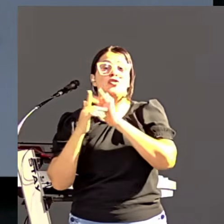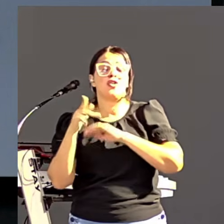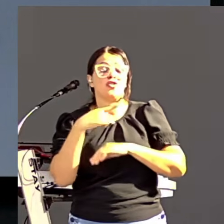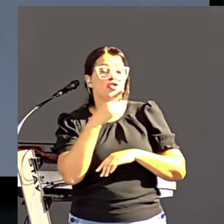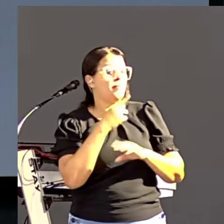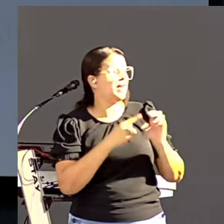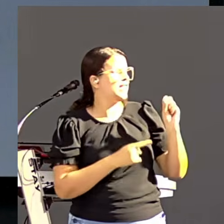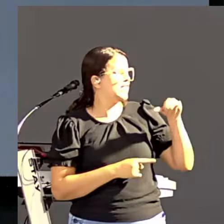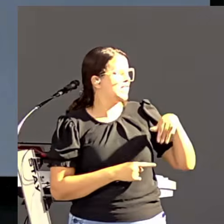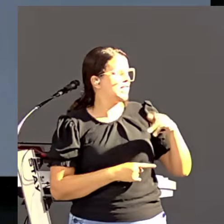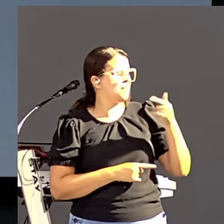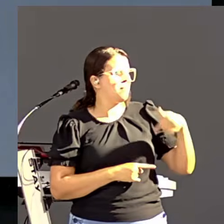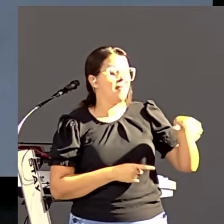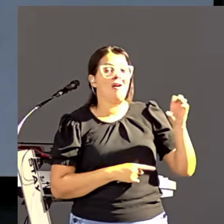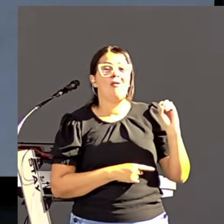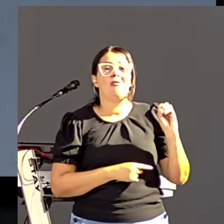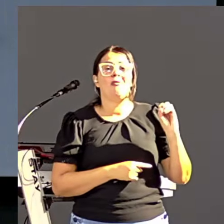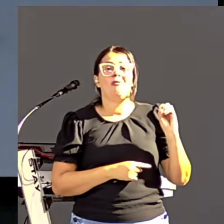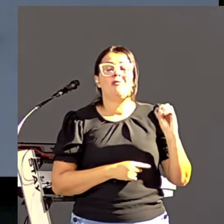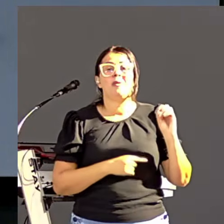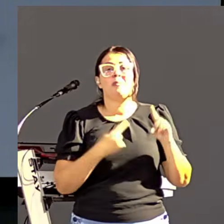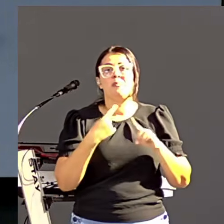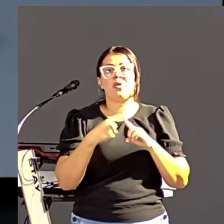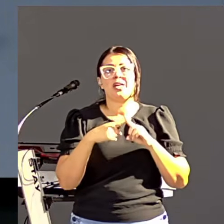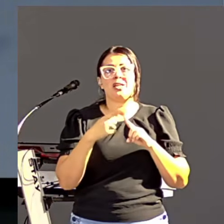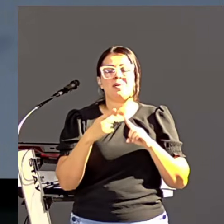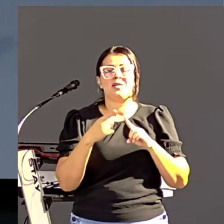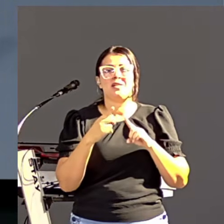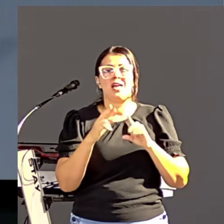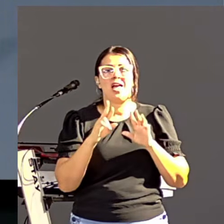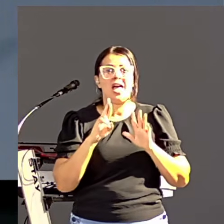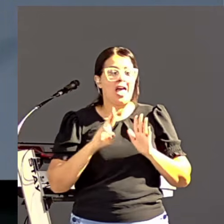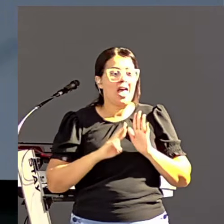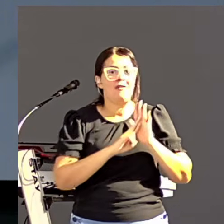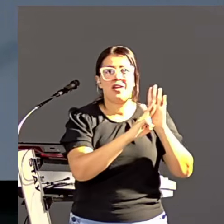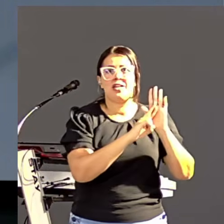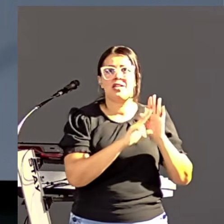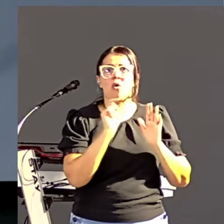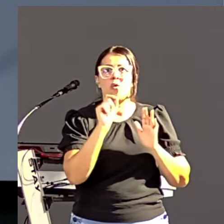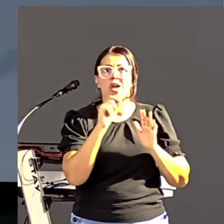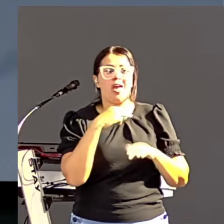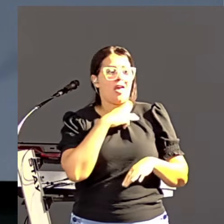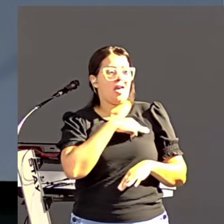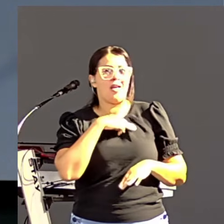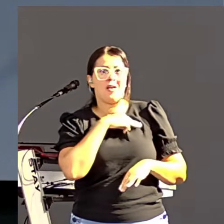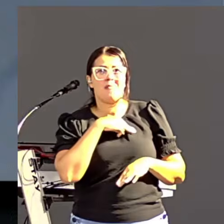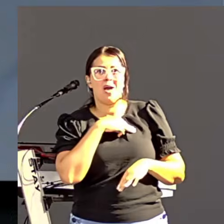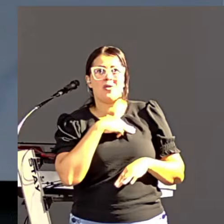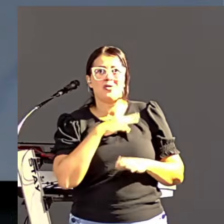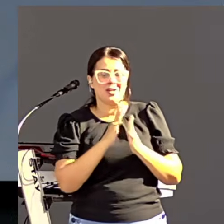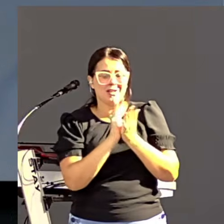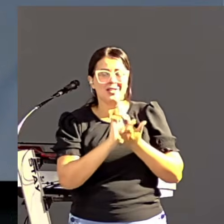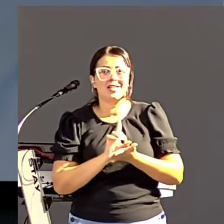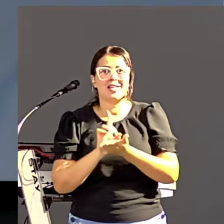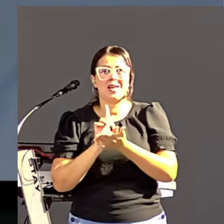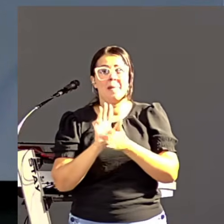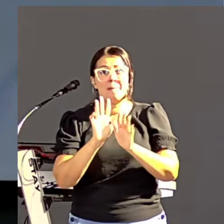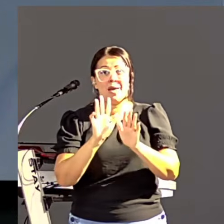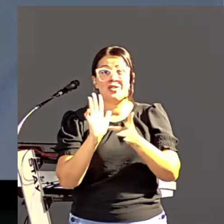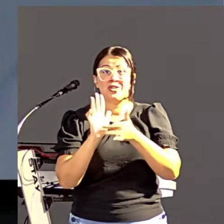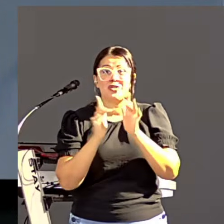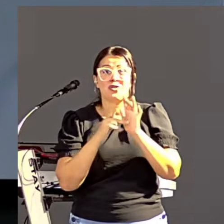Simão. É interessante que quem faz referência do nome dele, Pedro, é Marcos que está narrando. Mas Jesus chama ele